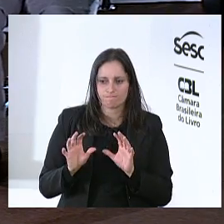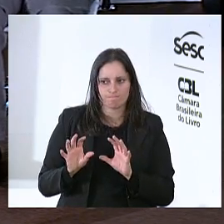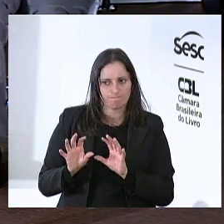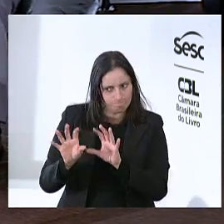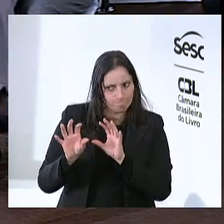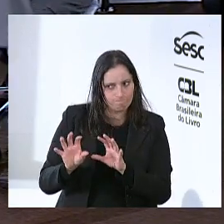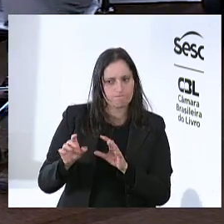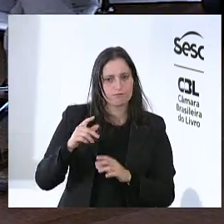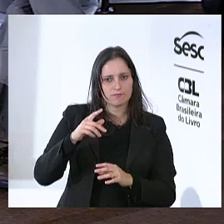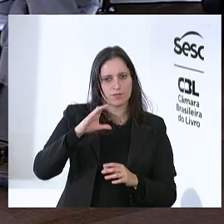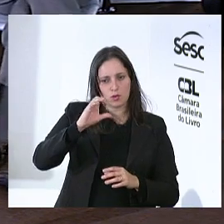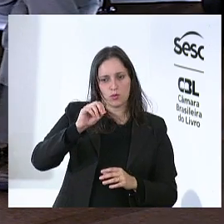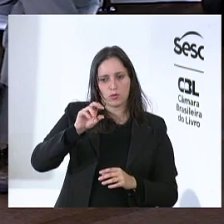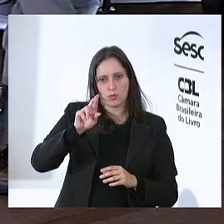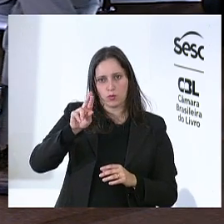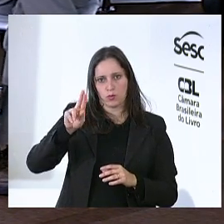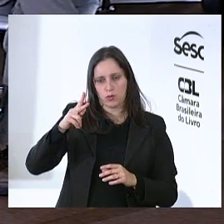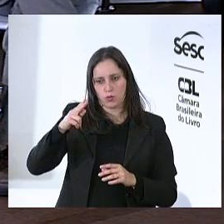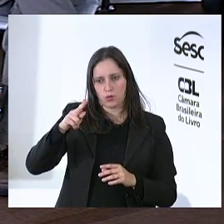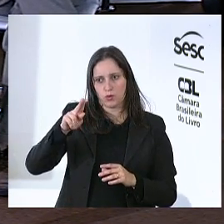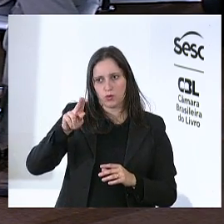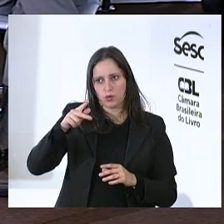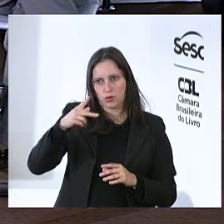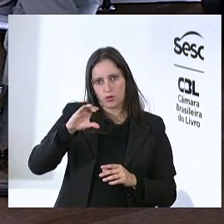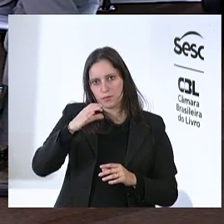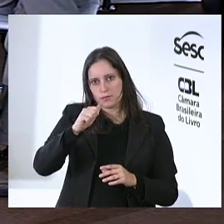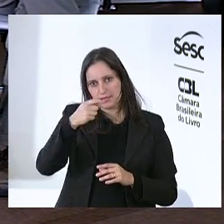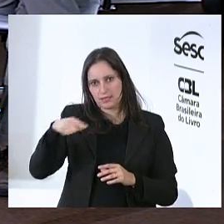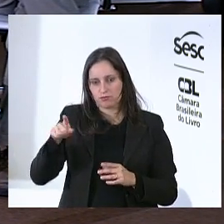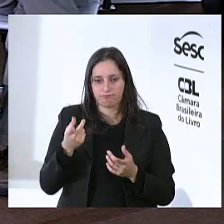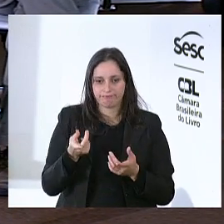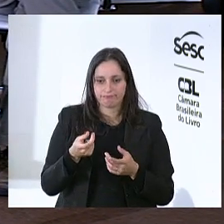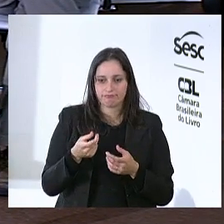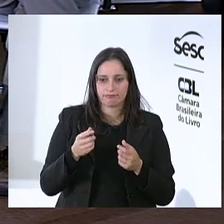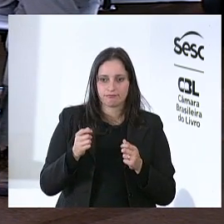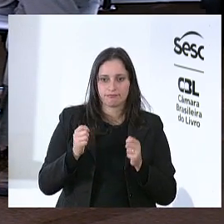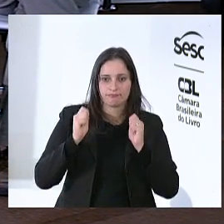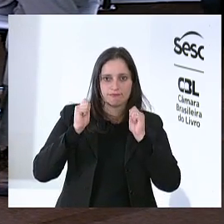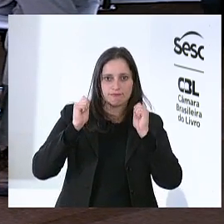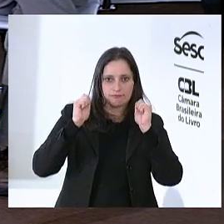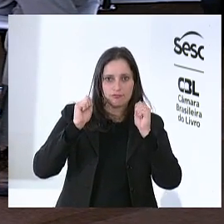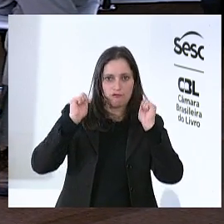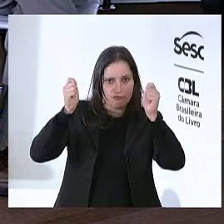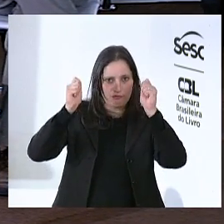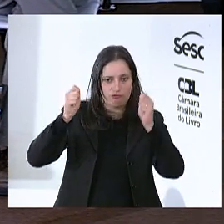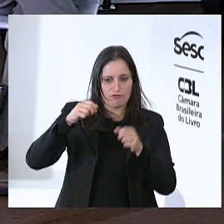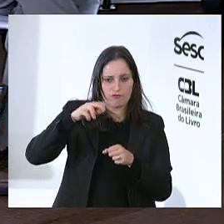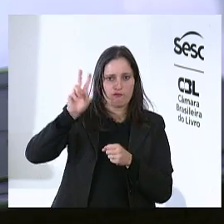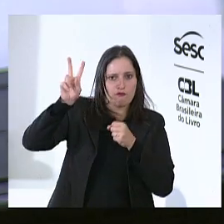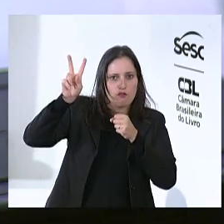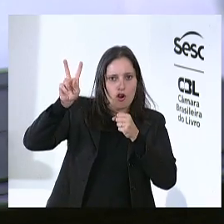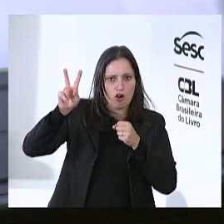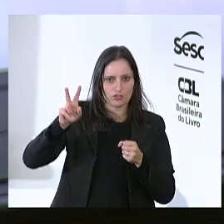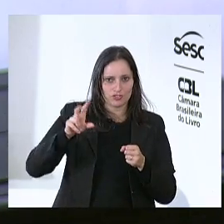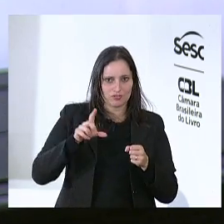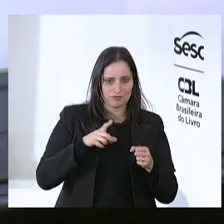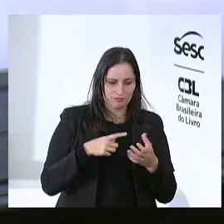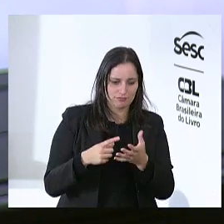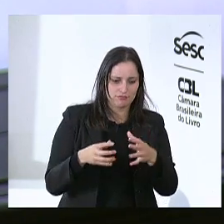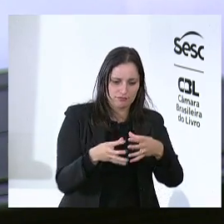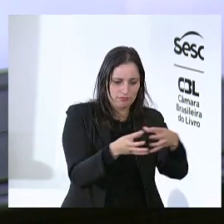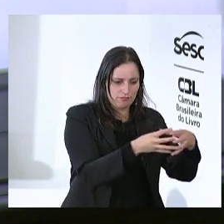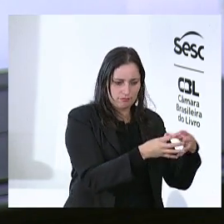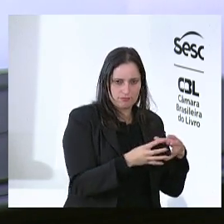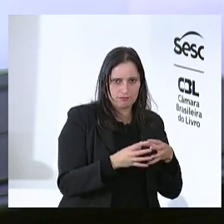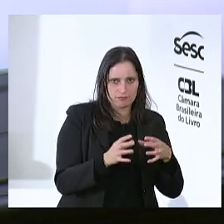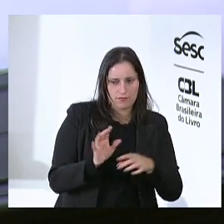de campanha. Né? Porque o financiamento de campanha pode vir pela empresa, e normalmente as empresas não querem aparecer, então já tem aí o problema do Caixa